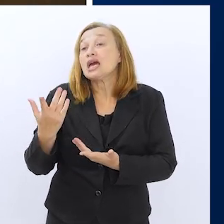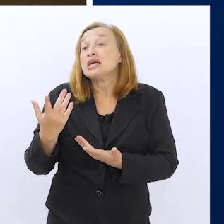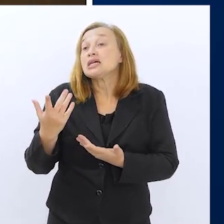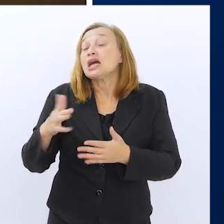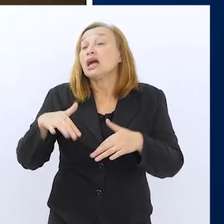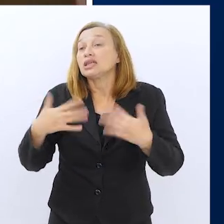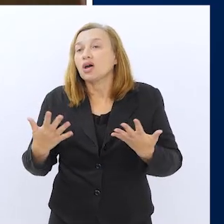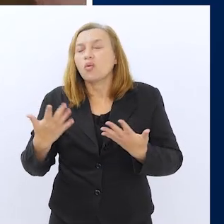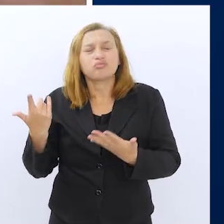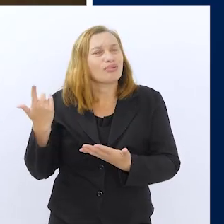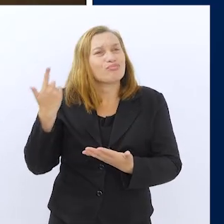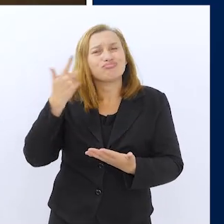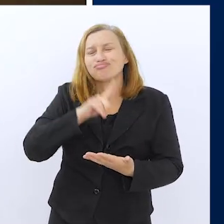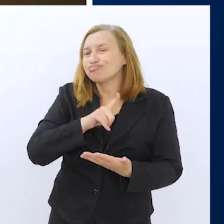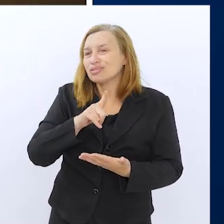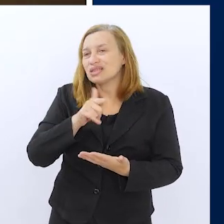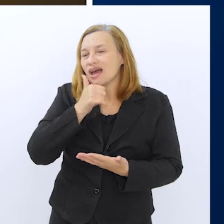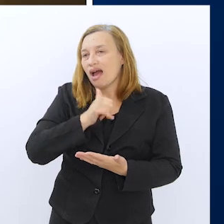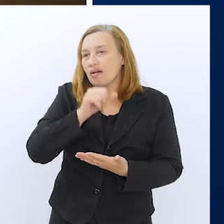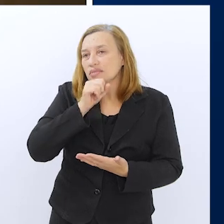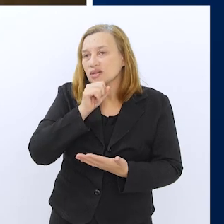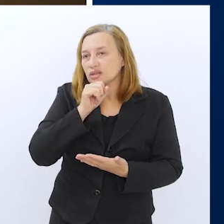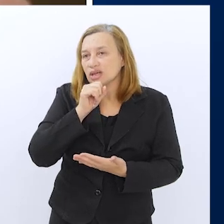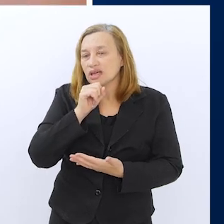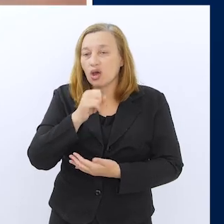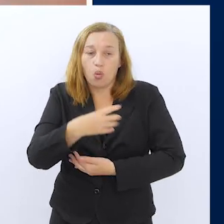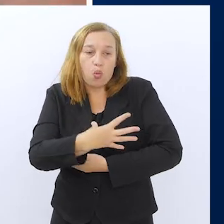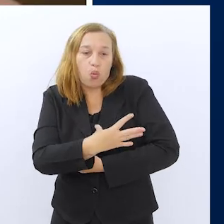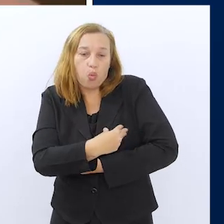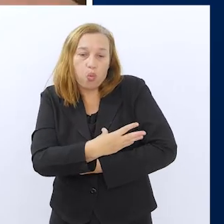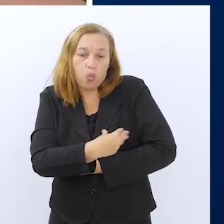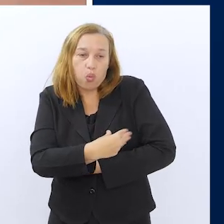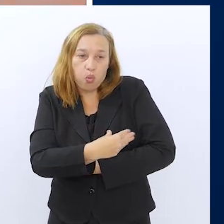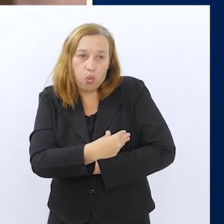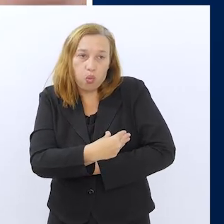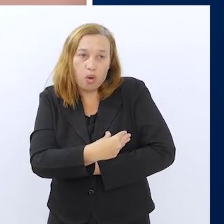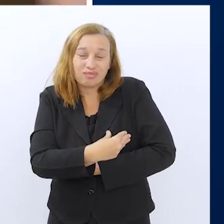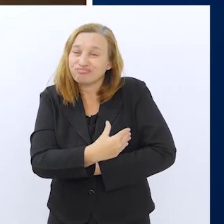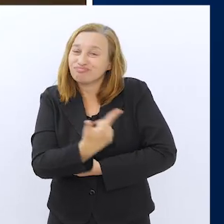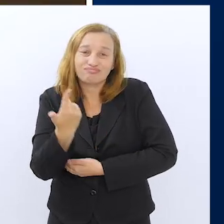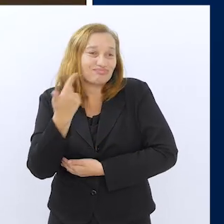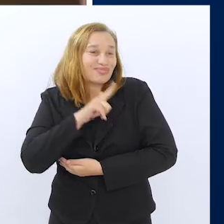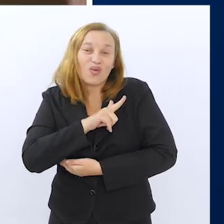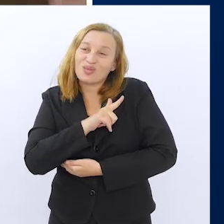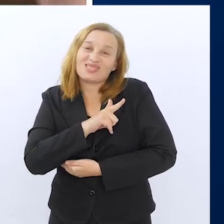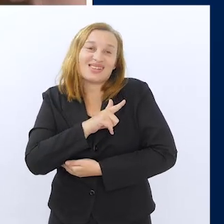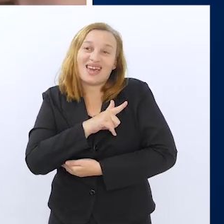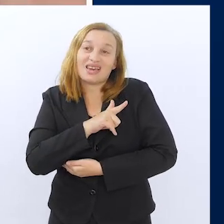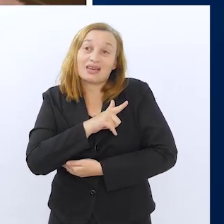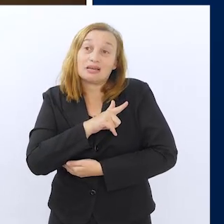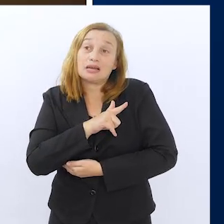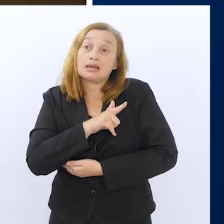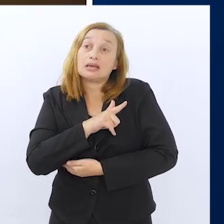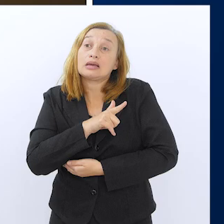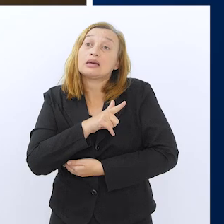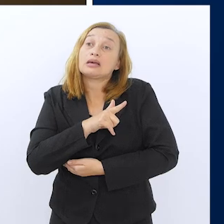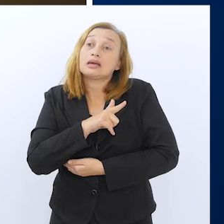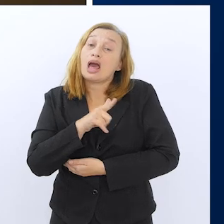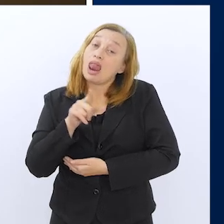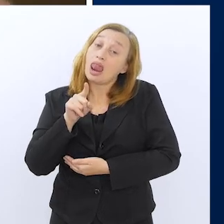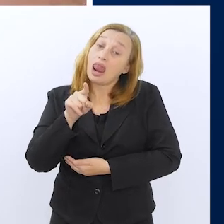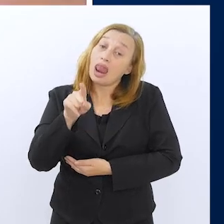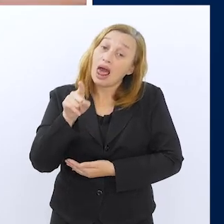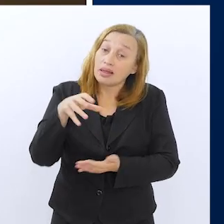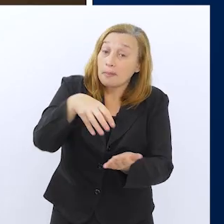mãe não consegue, eles não conseguem ter acesso ao leite cru, que é o leite ordenhado à beira do leito,